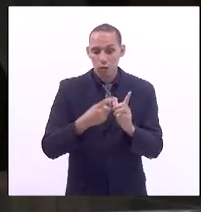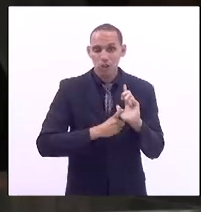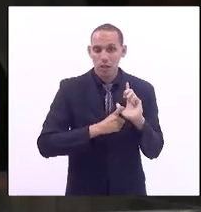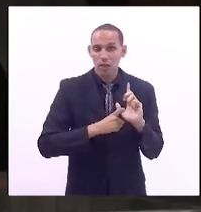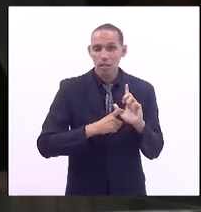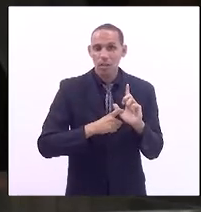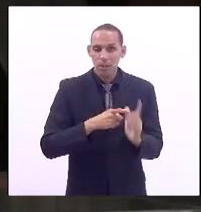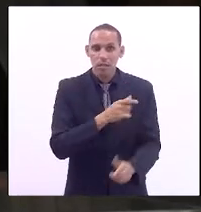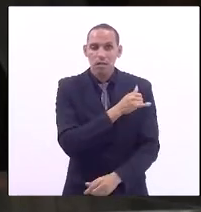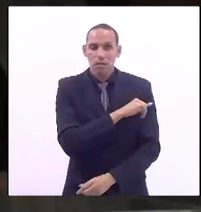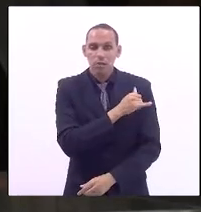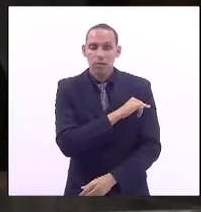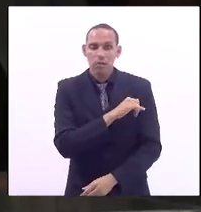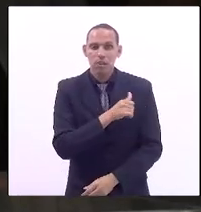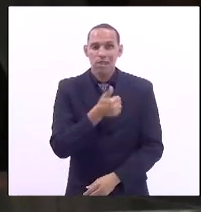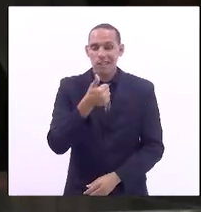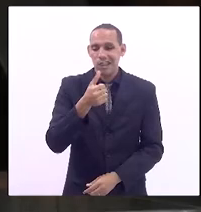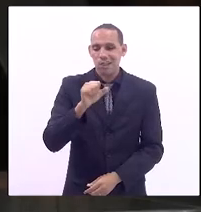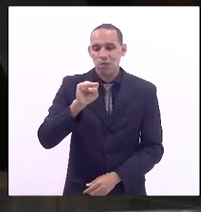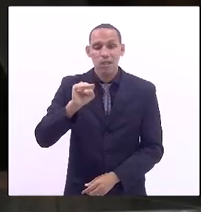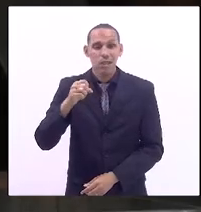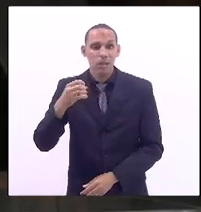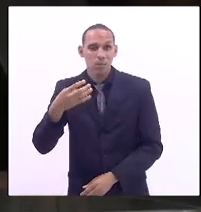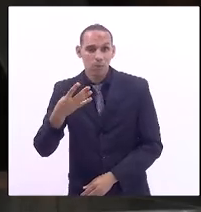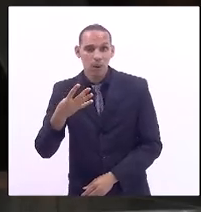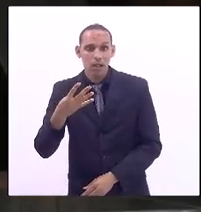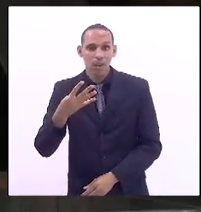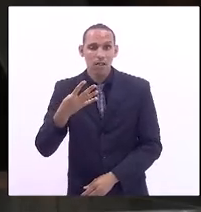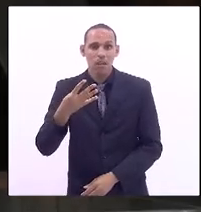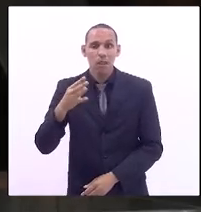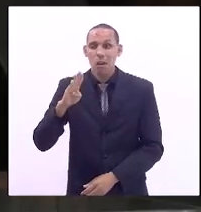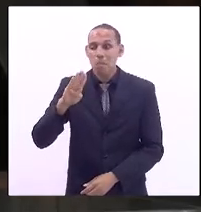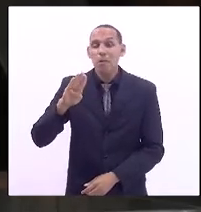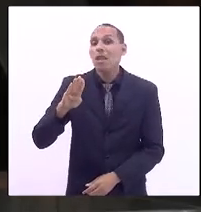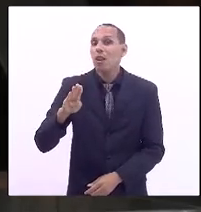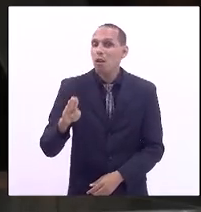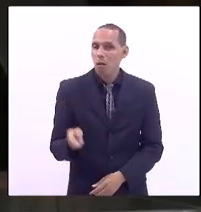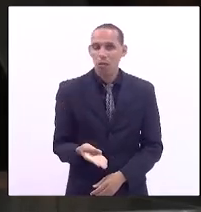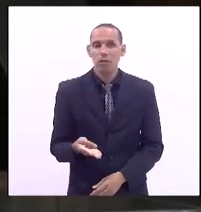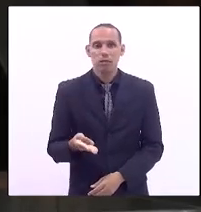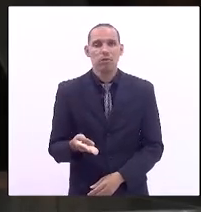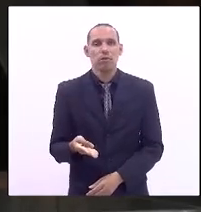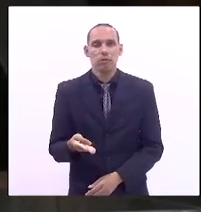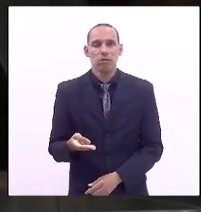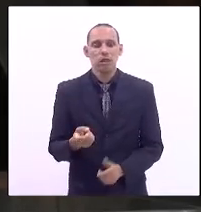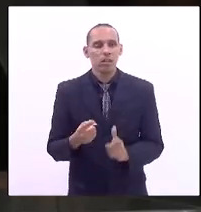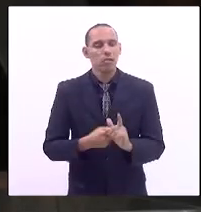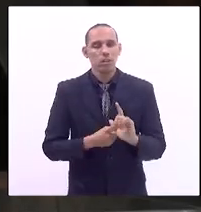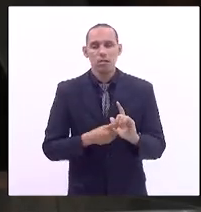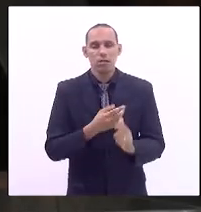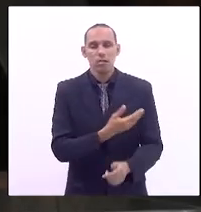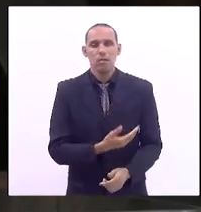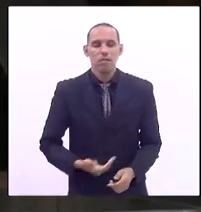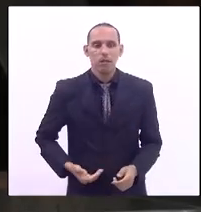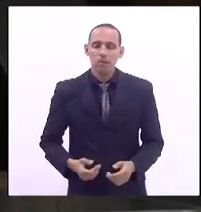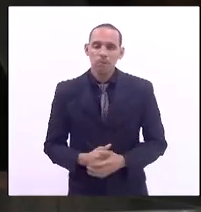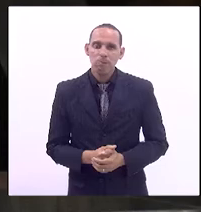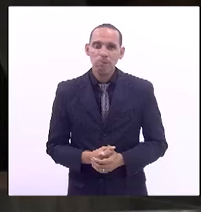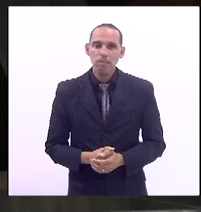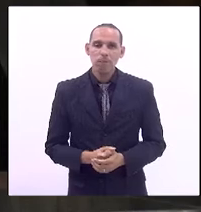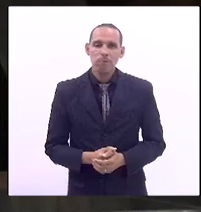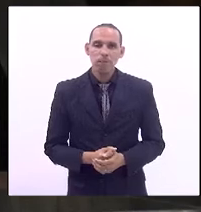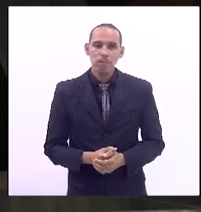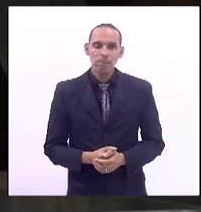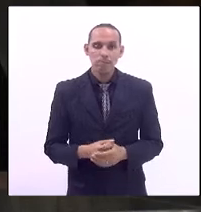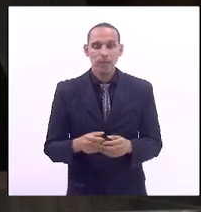bate na casa de 184 milhões de reais é o tamanho da dívida pública do Estado o